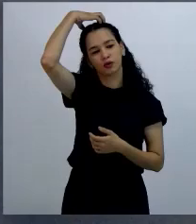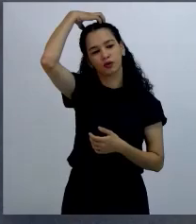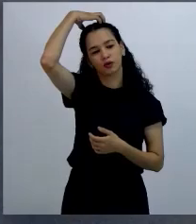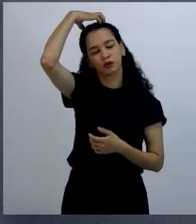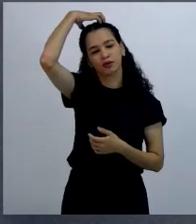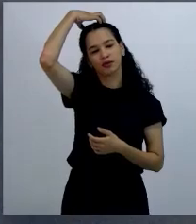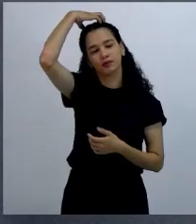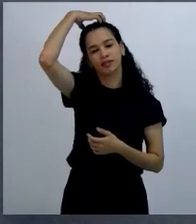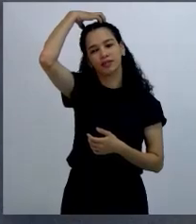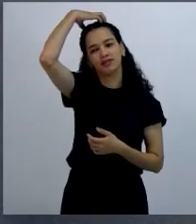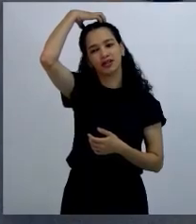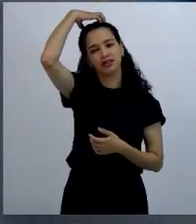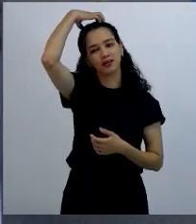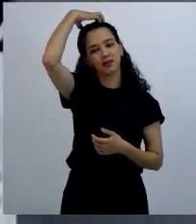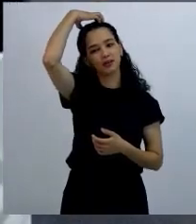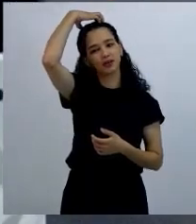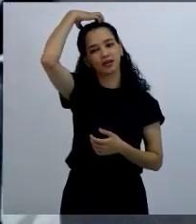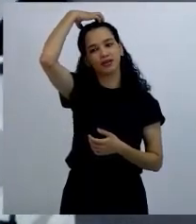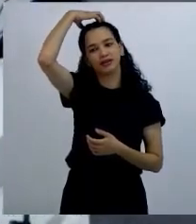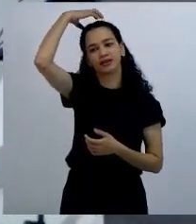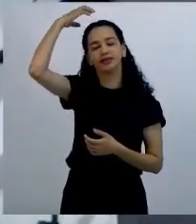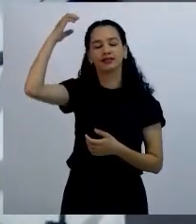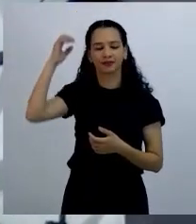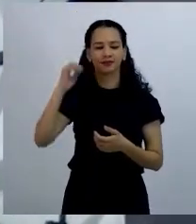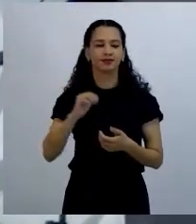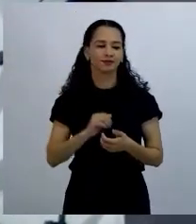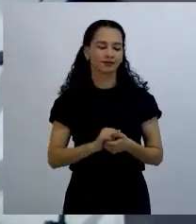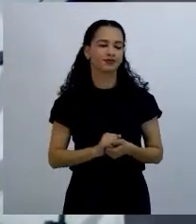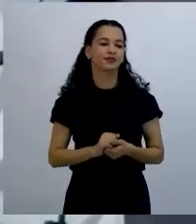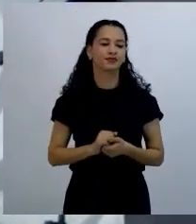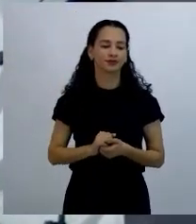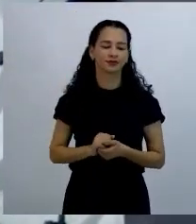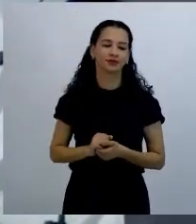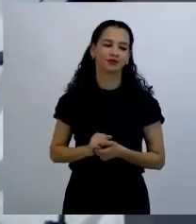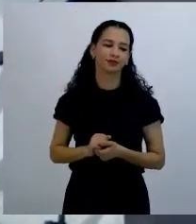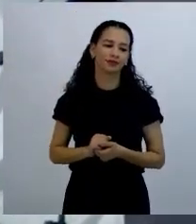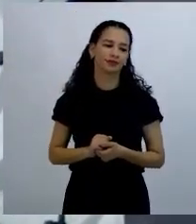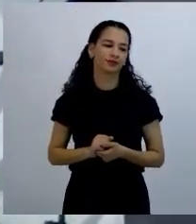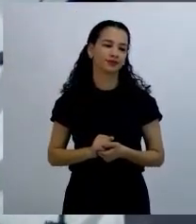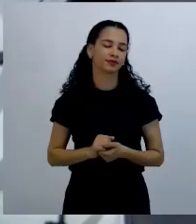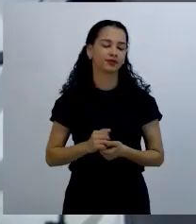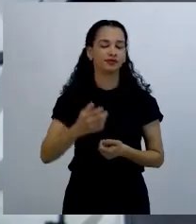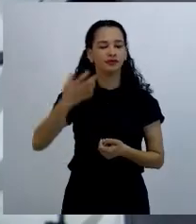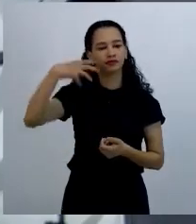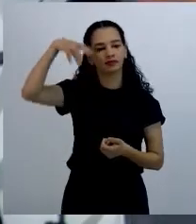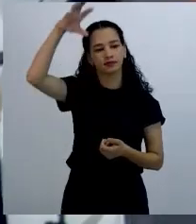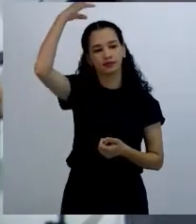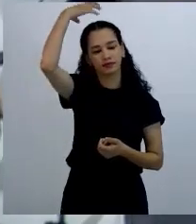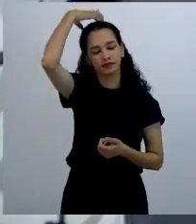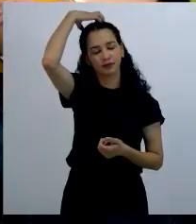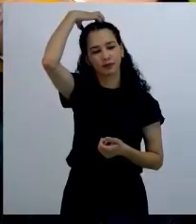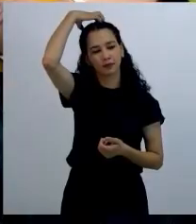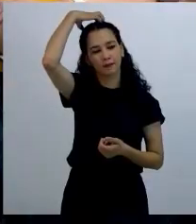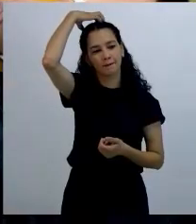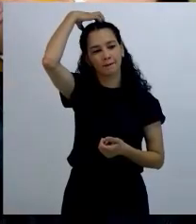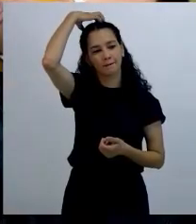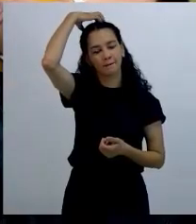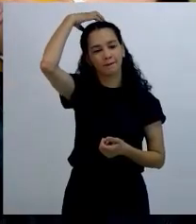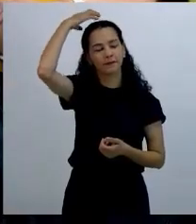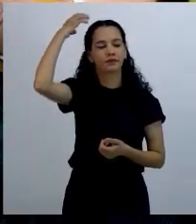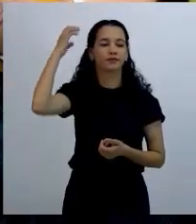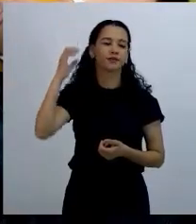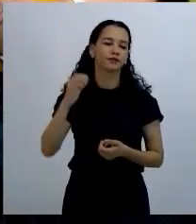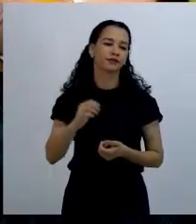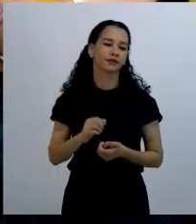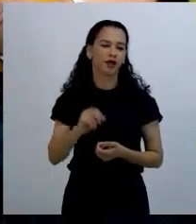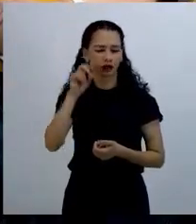Vocês são uma coroa que eu o prêmio que eu tenho visto eu tenho visto Deus na vida de vocês tem momentos que eu tô aqui sentado